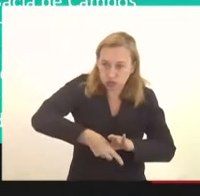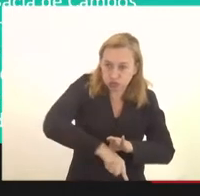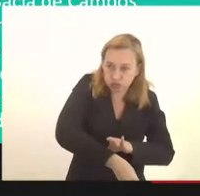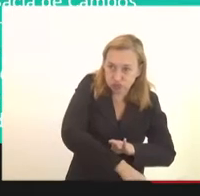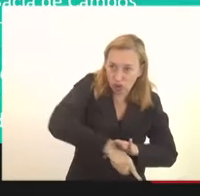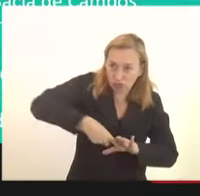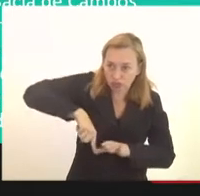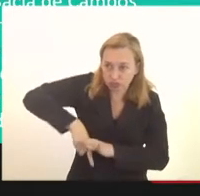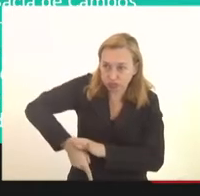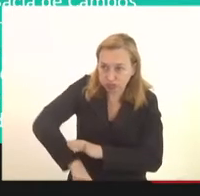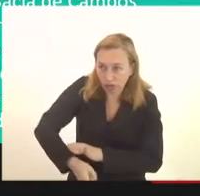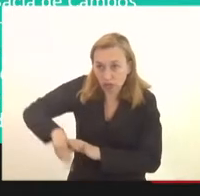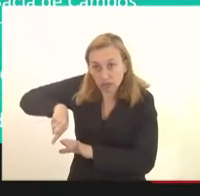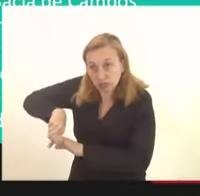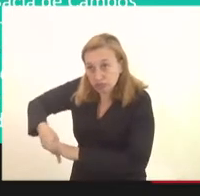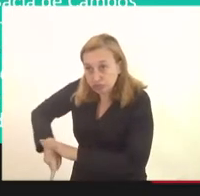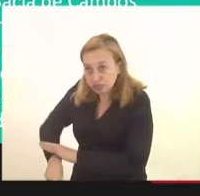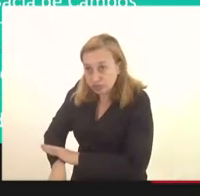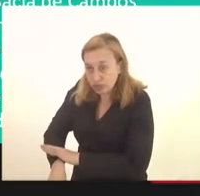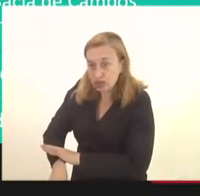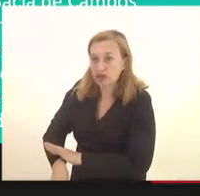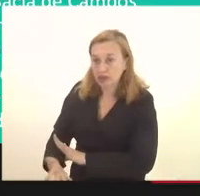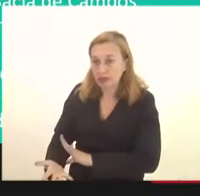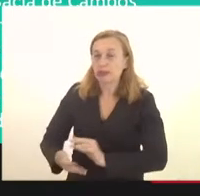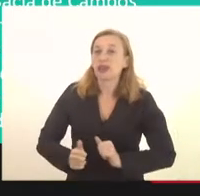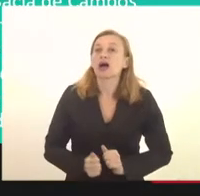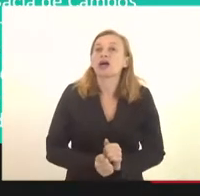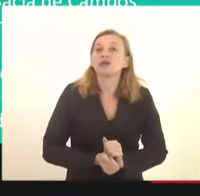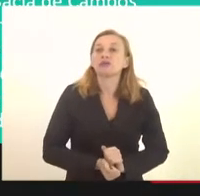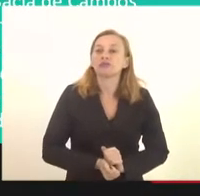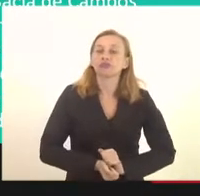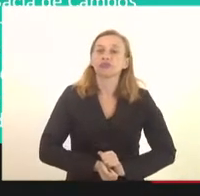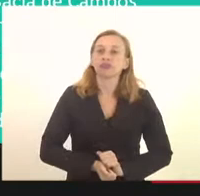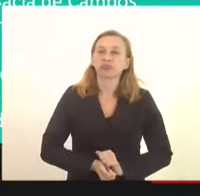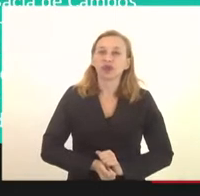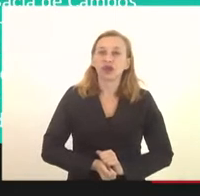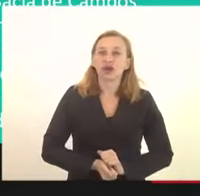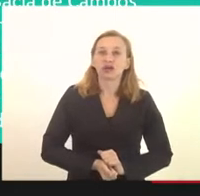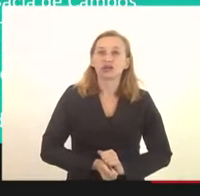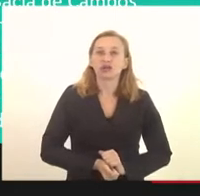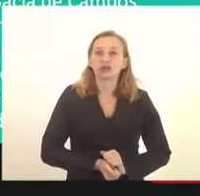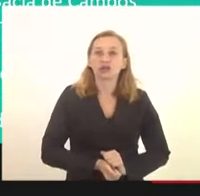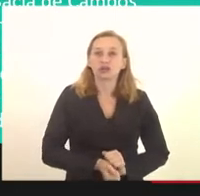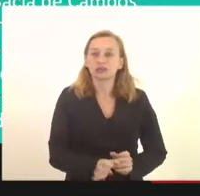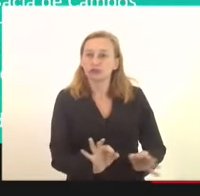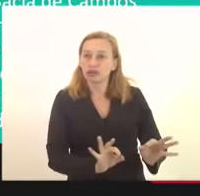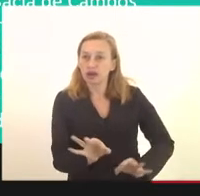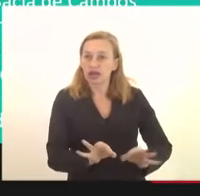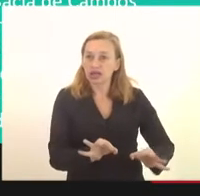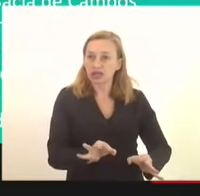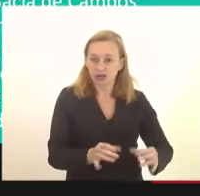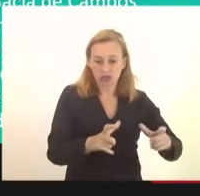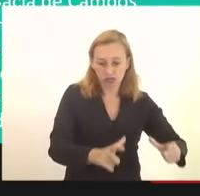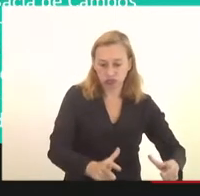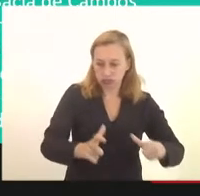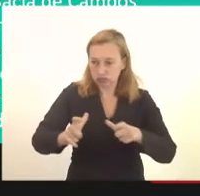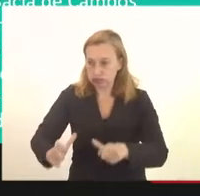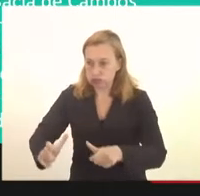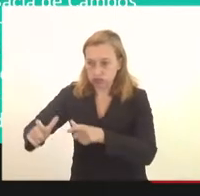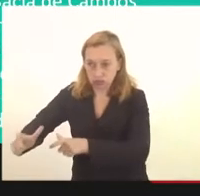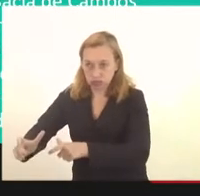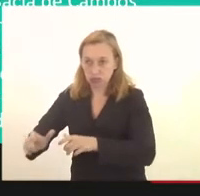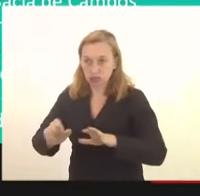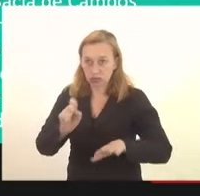água para manter o nível de produção desses reservatórios aqui. E isso foi uma